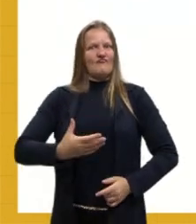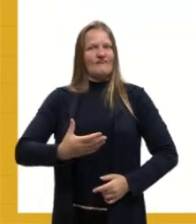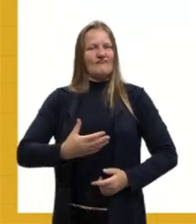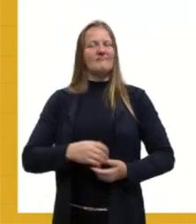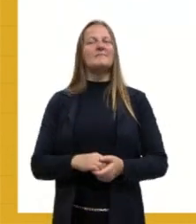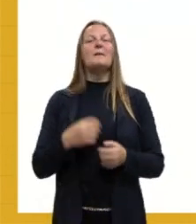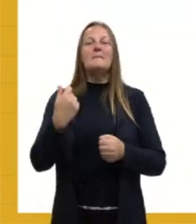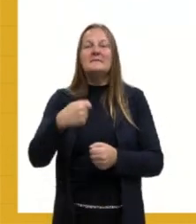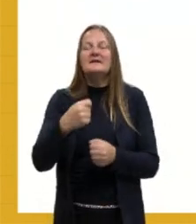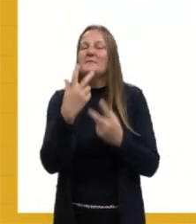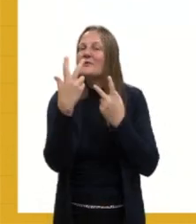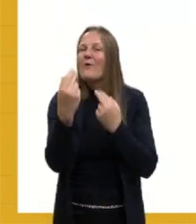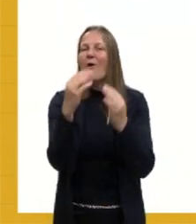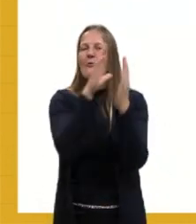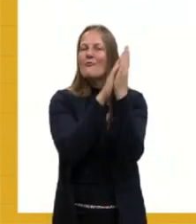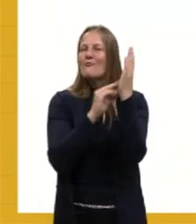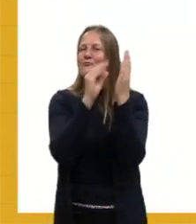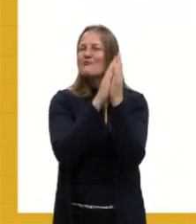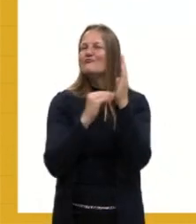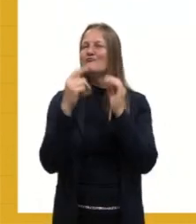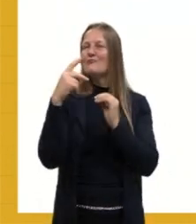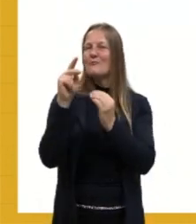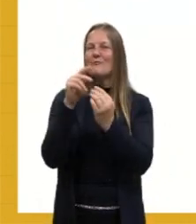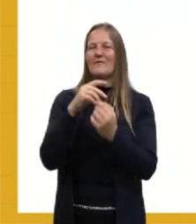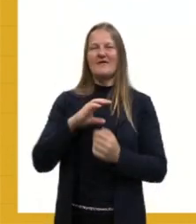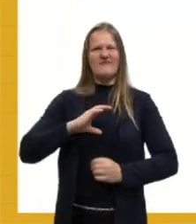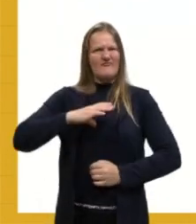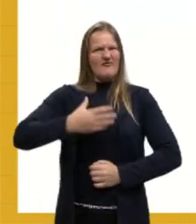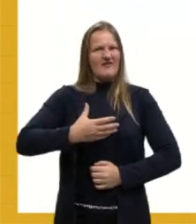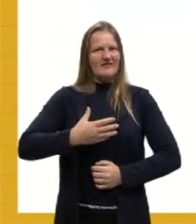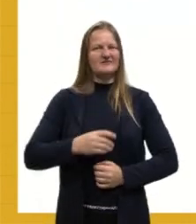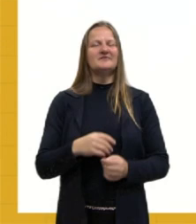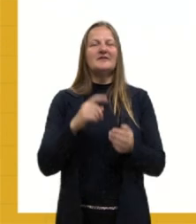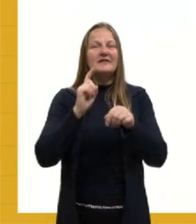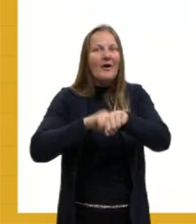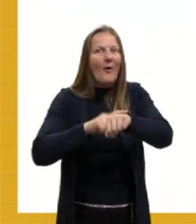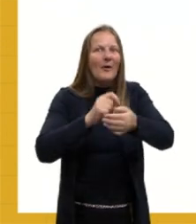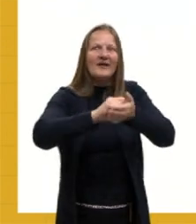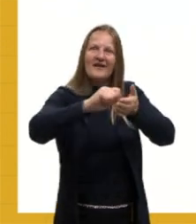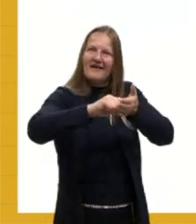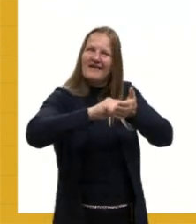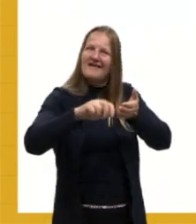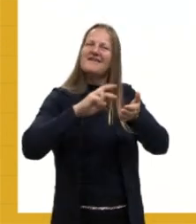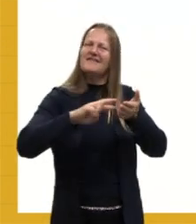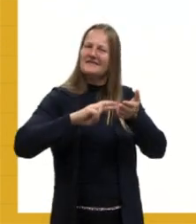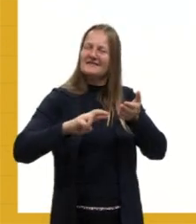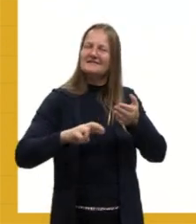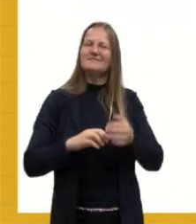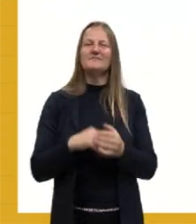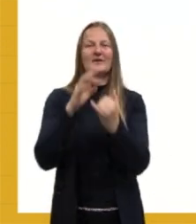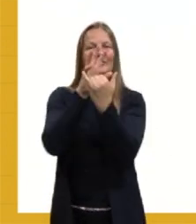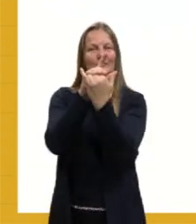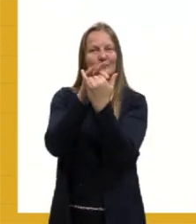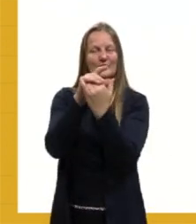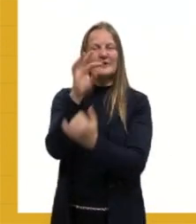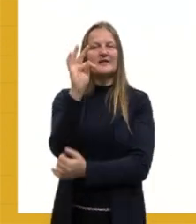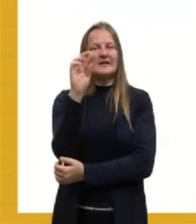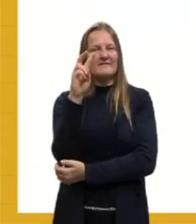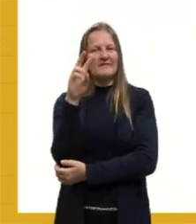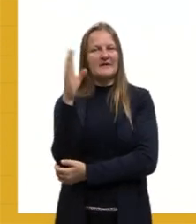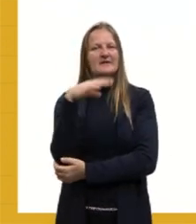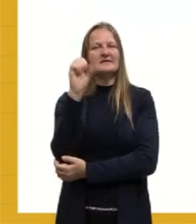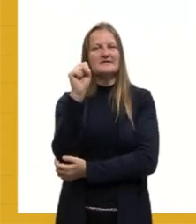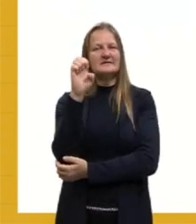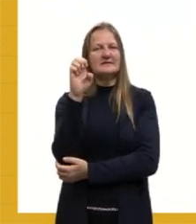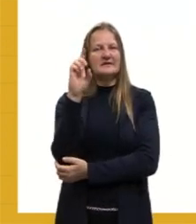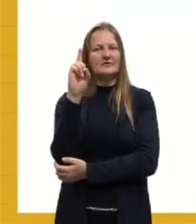nós precisamos da Inspiração deste coragem para ir lá no canal TV Seduc RS